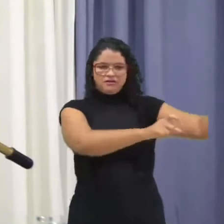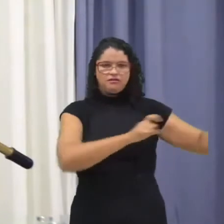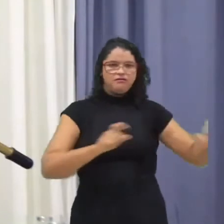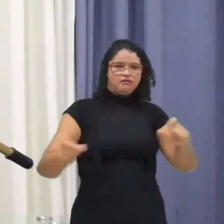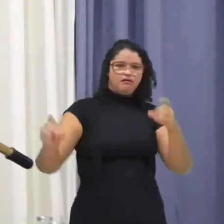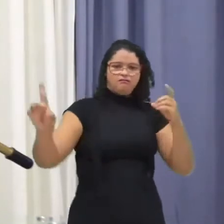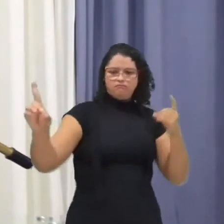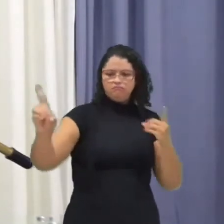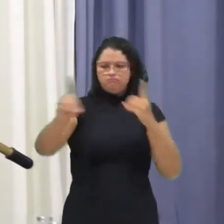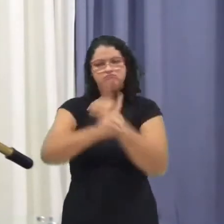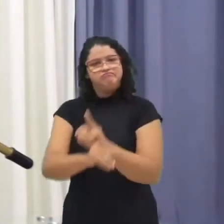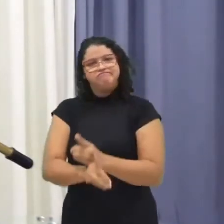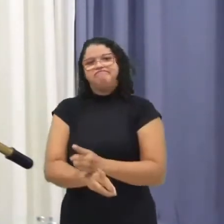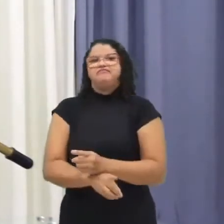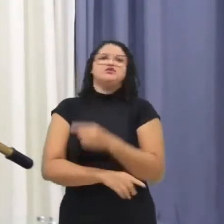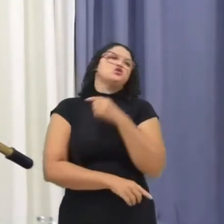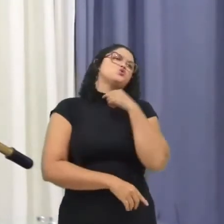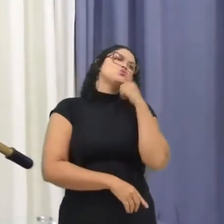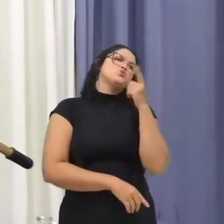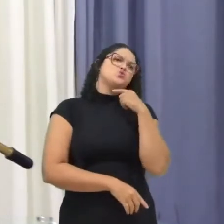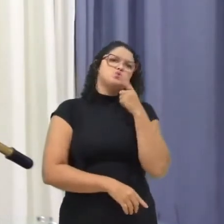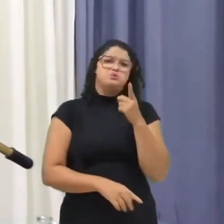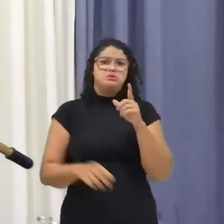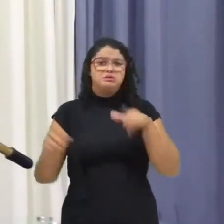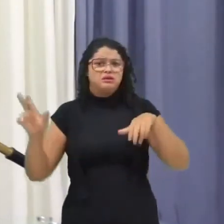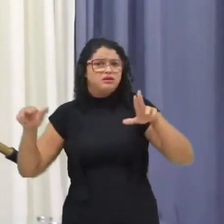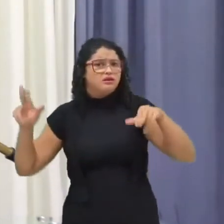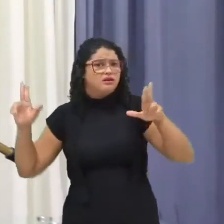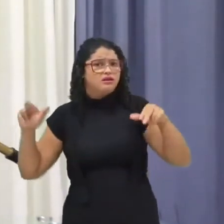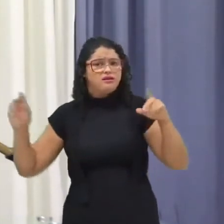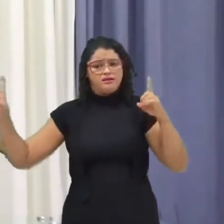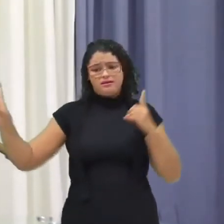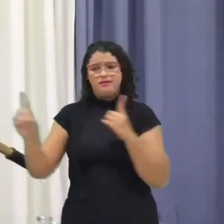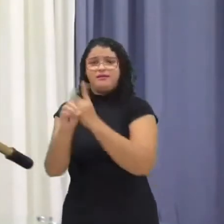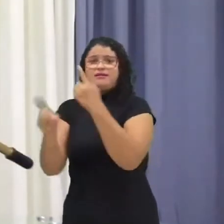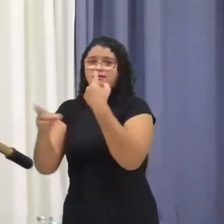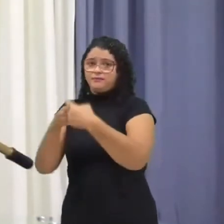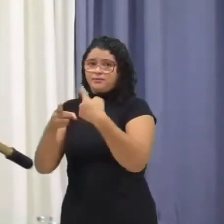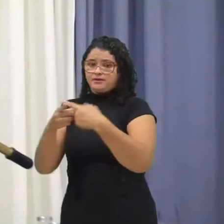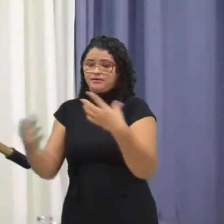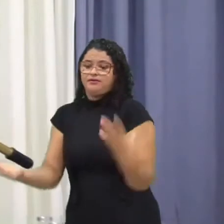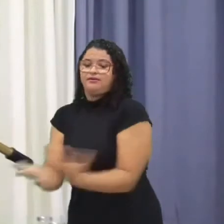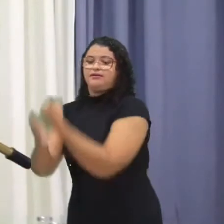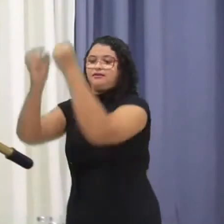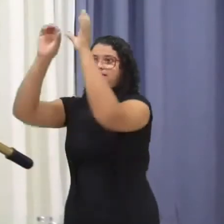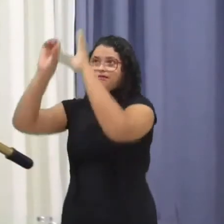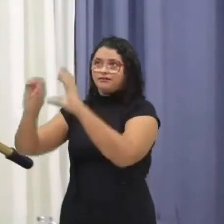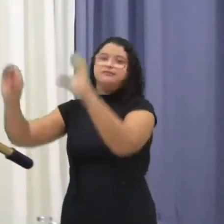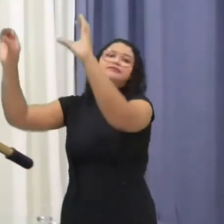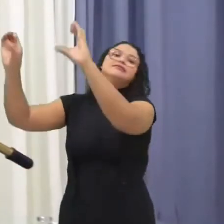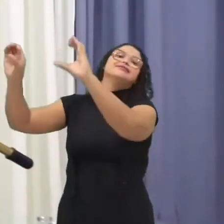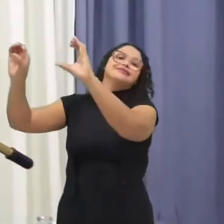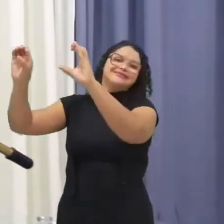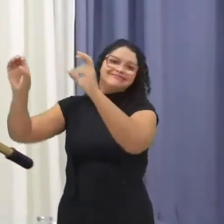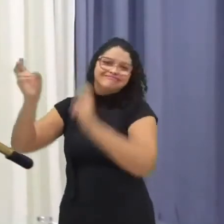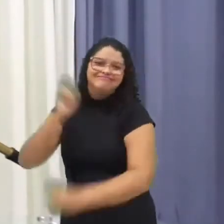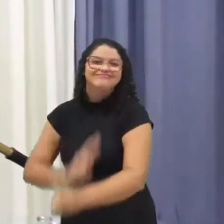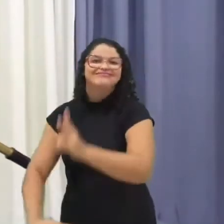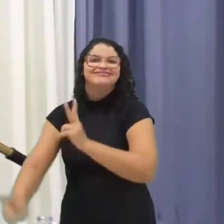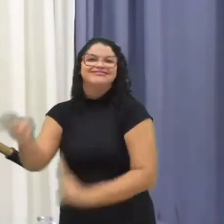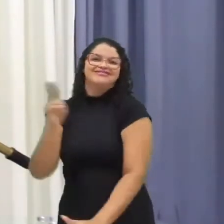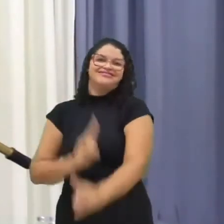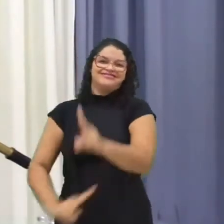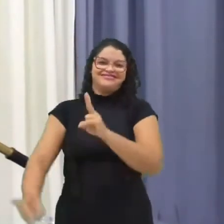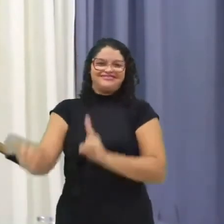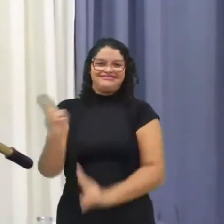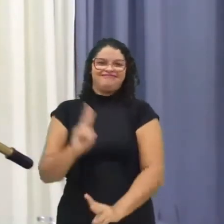estas pessoas. Nunca mais serão encontradas, porque foram levadas para estar com o Senhor para sempre.